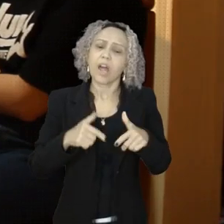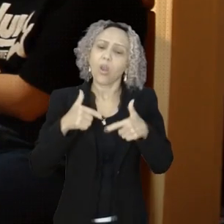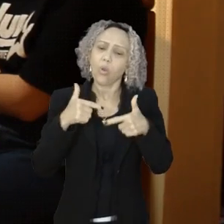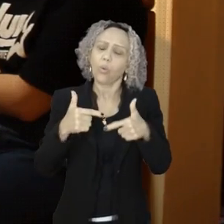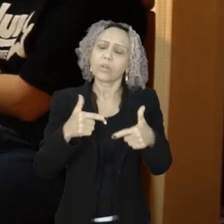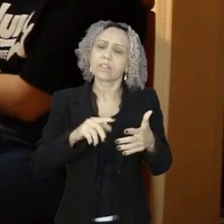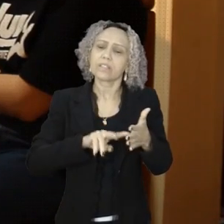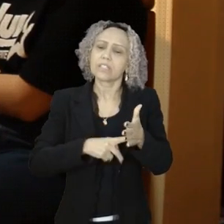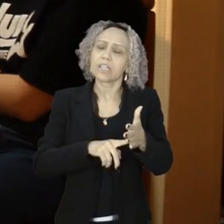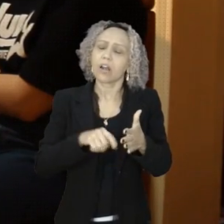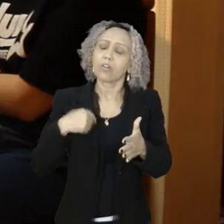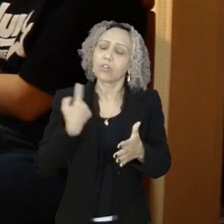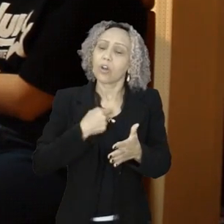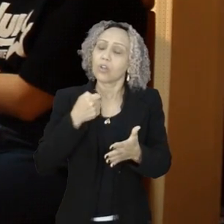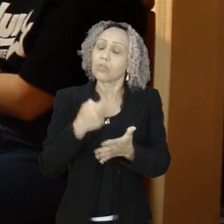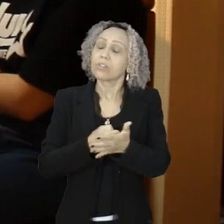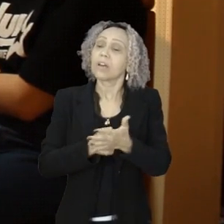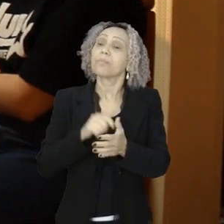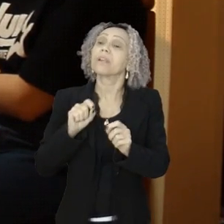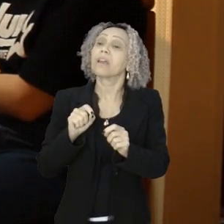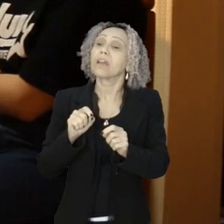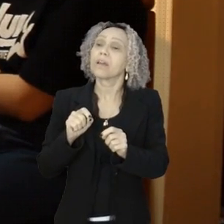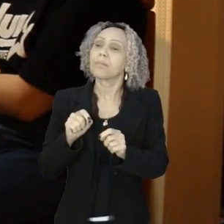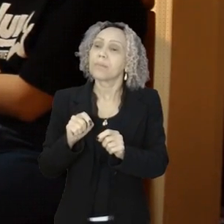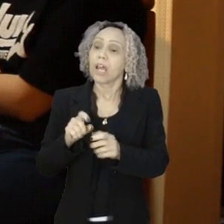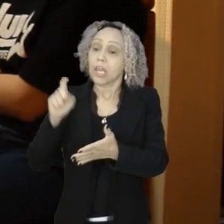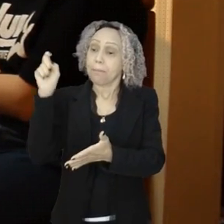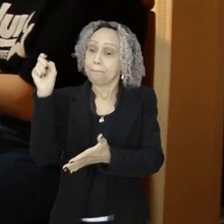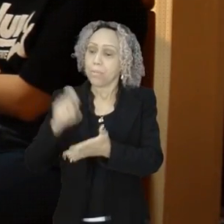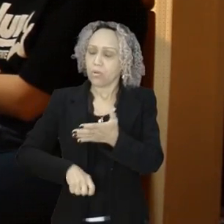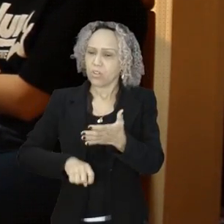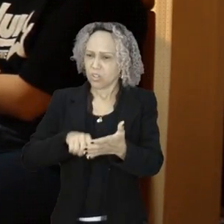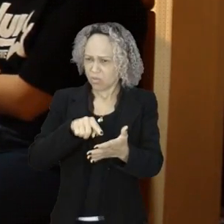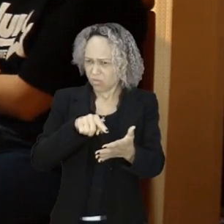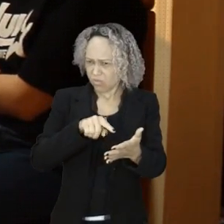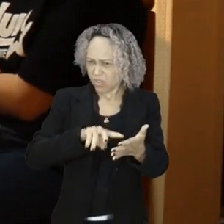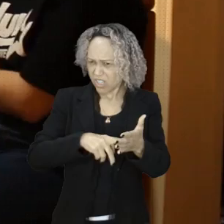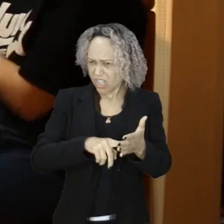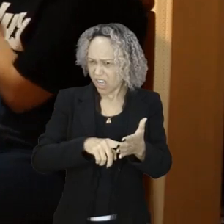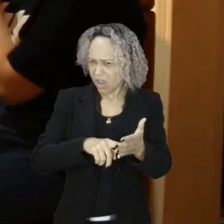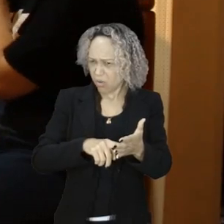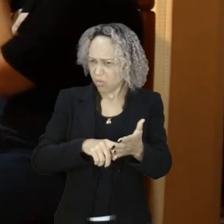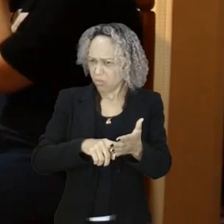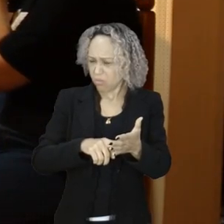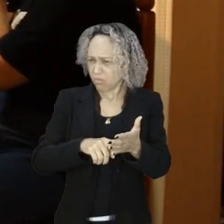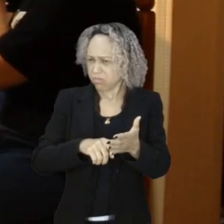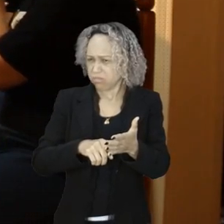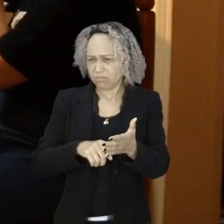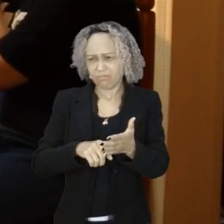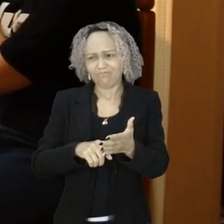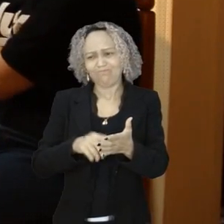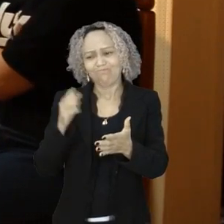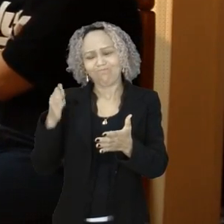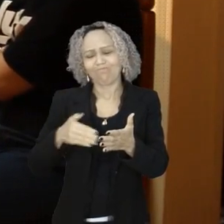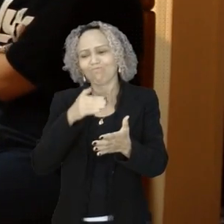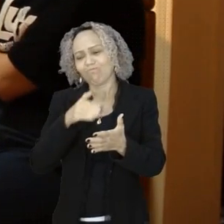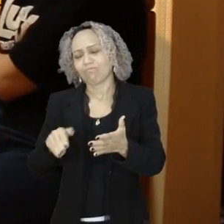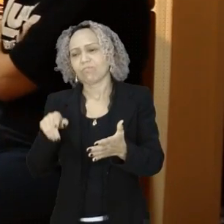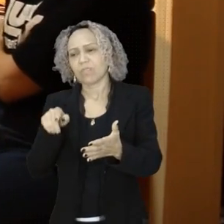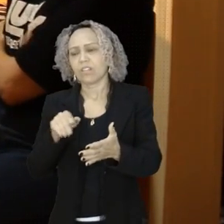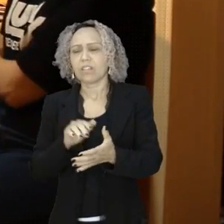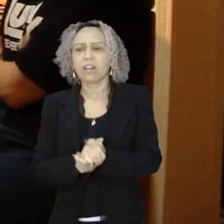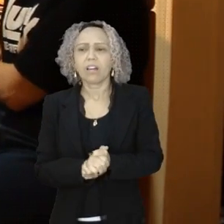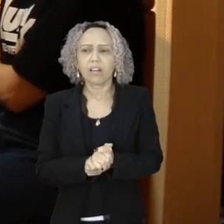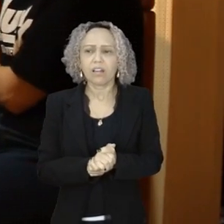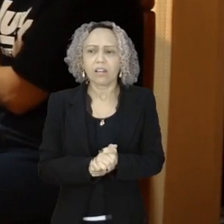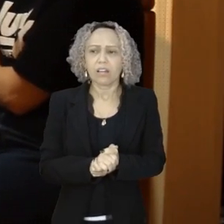espécie de prolongamento burocrático do Estado, do governo, que podia, através do imposto